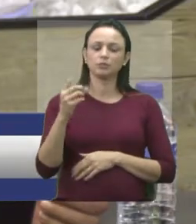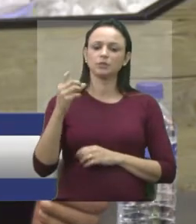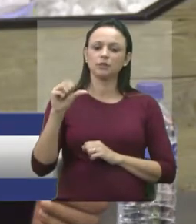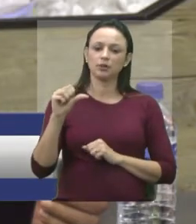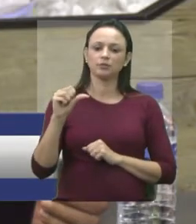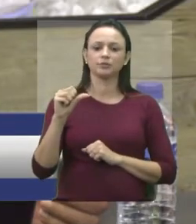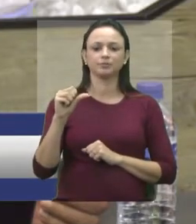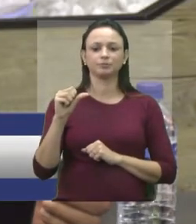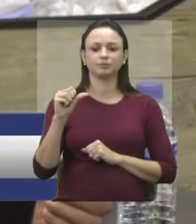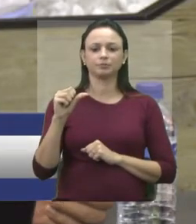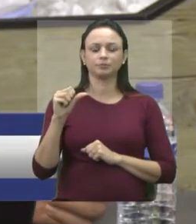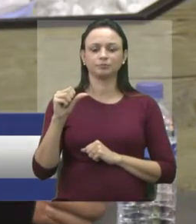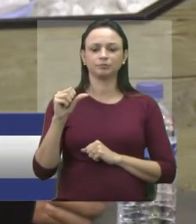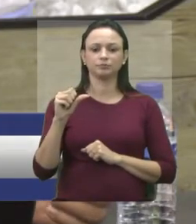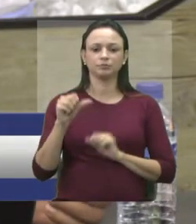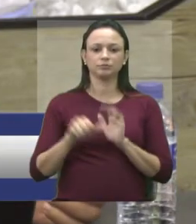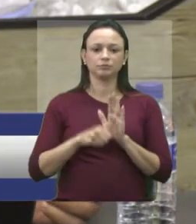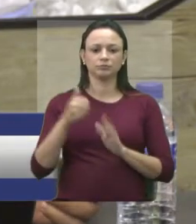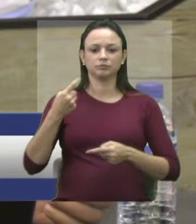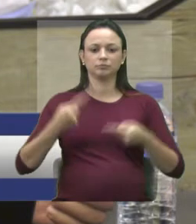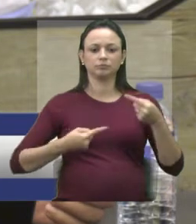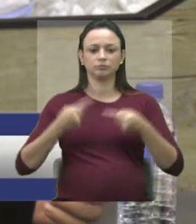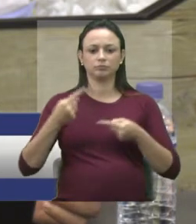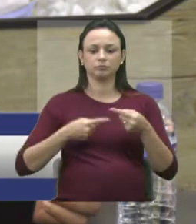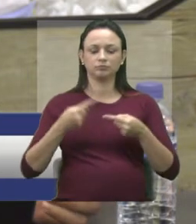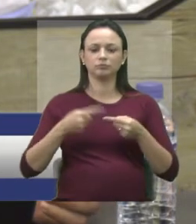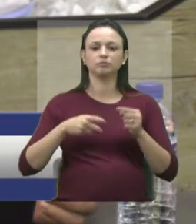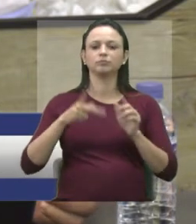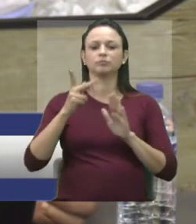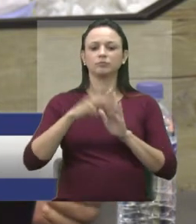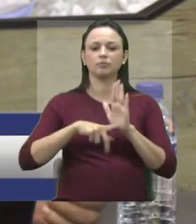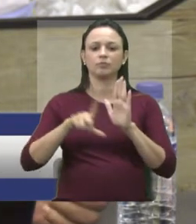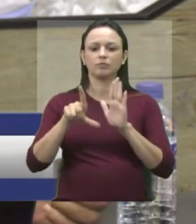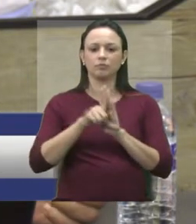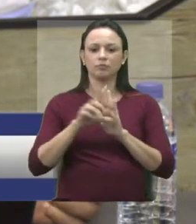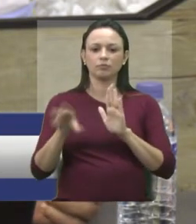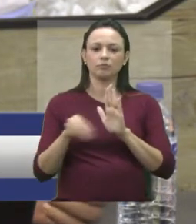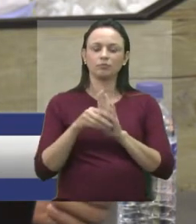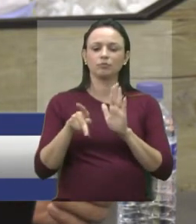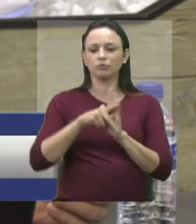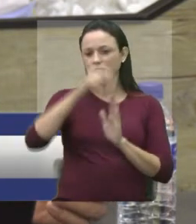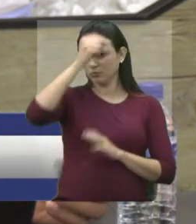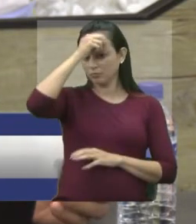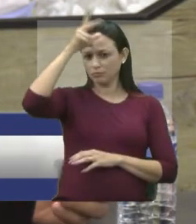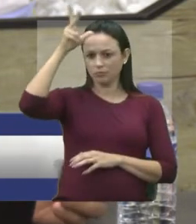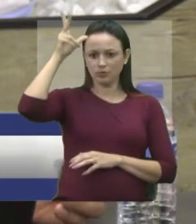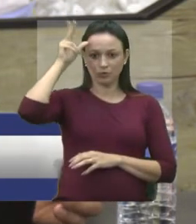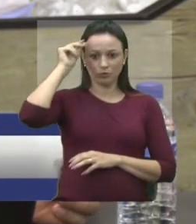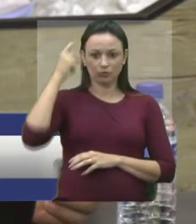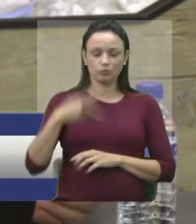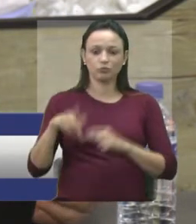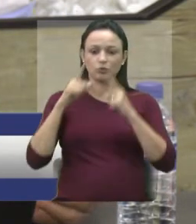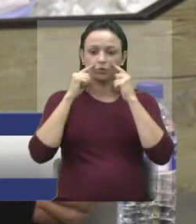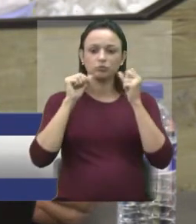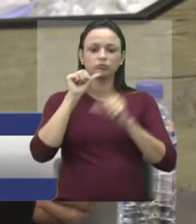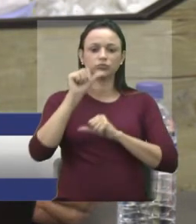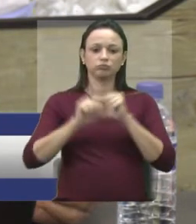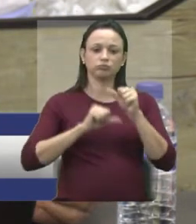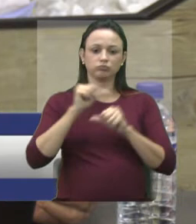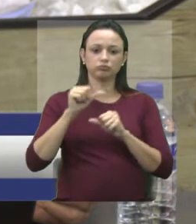8/2019. Primeira discussão do projeto de lei complementar de iniciativa da Prefeitura Municipal de Jaú, que